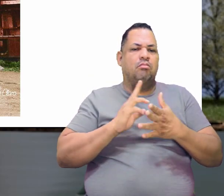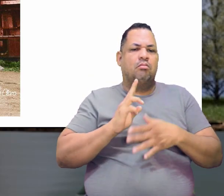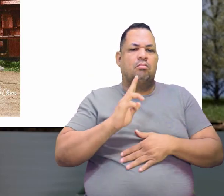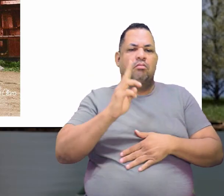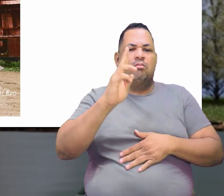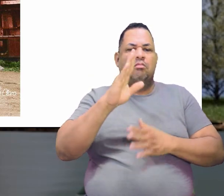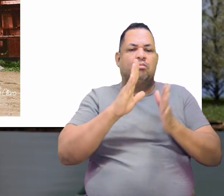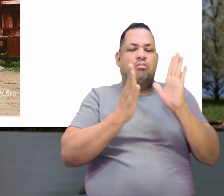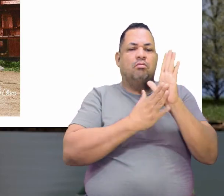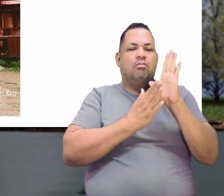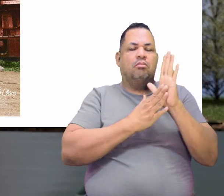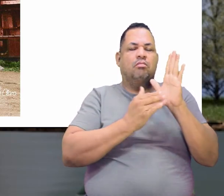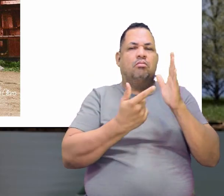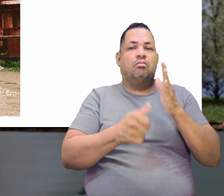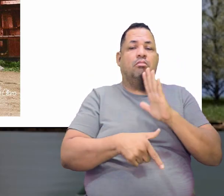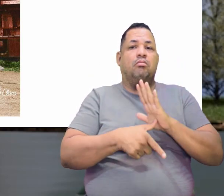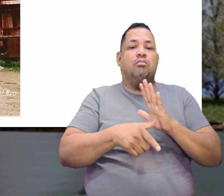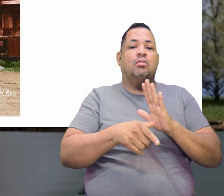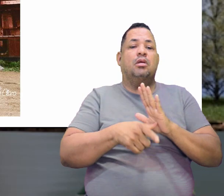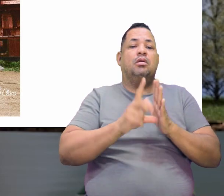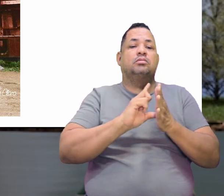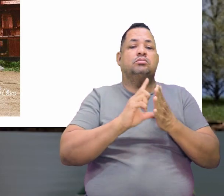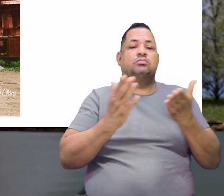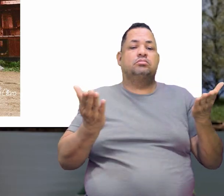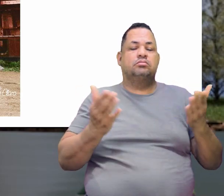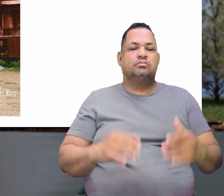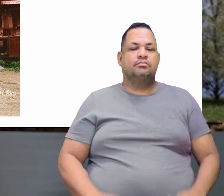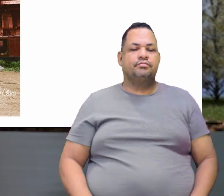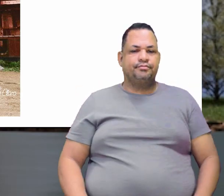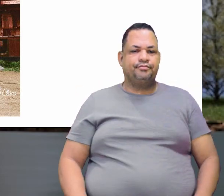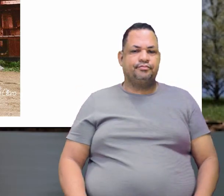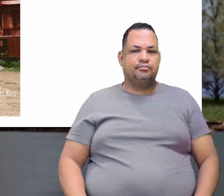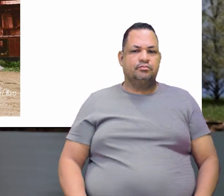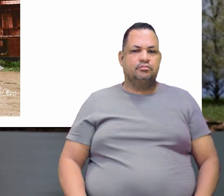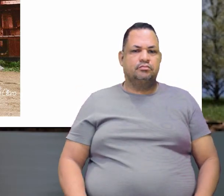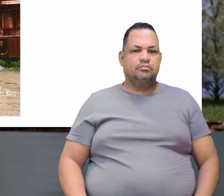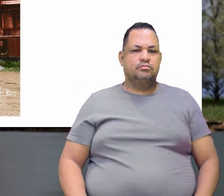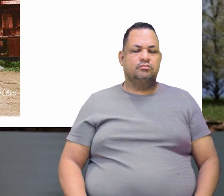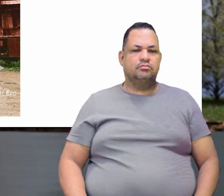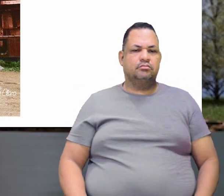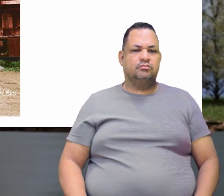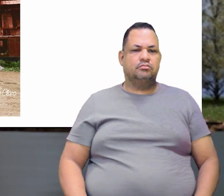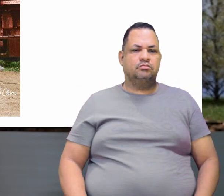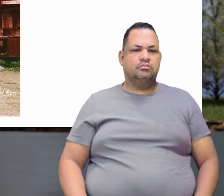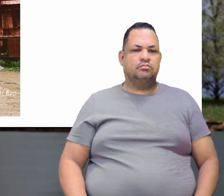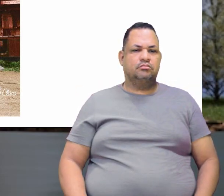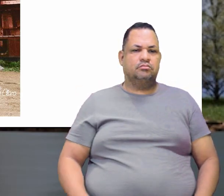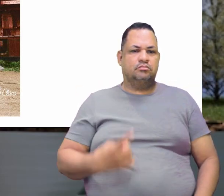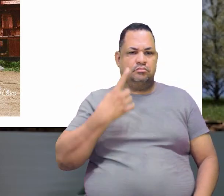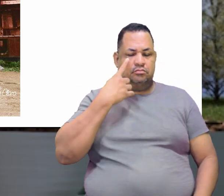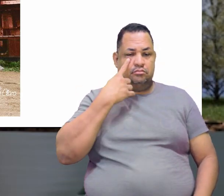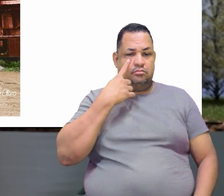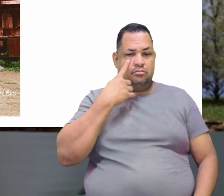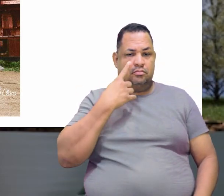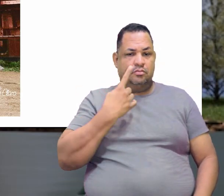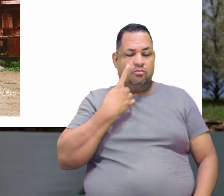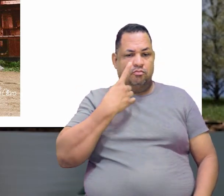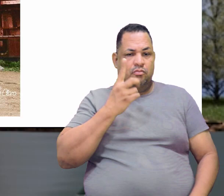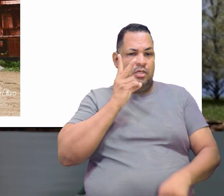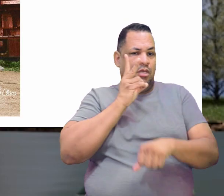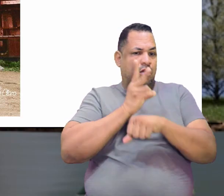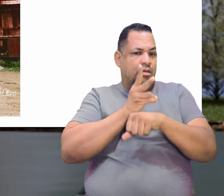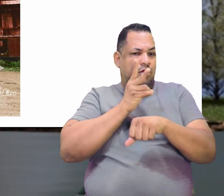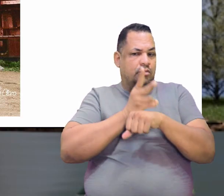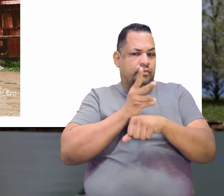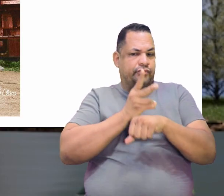que foi proposto logo no início. Mas agora, preste atenção. Você irá assistir uma